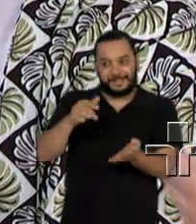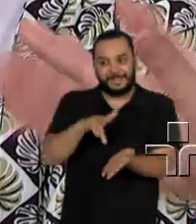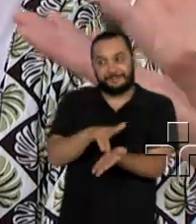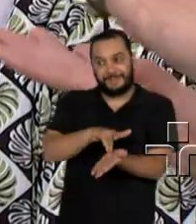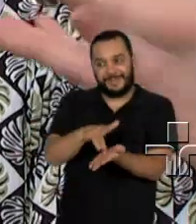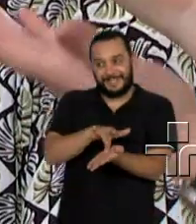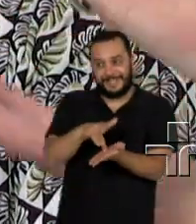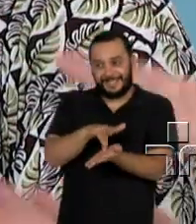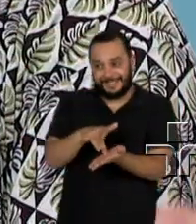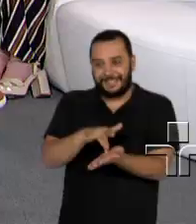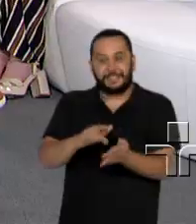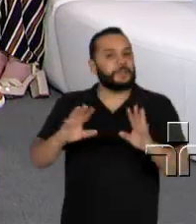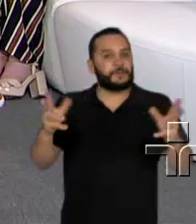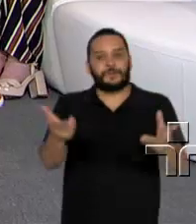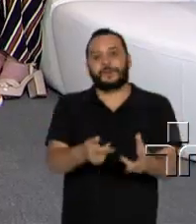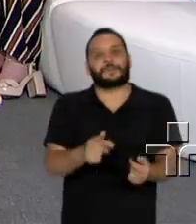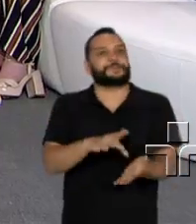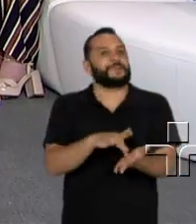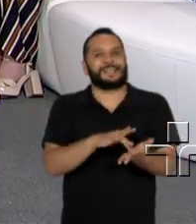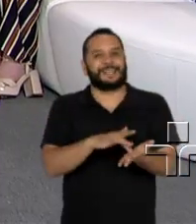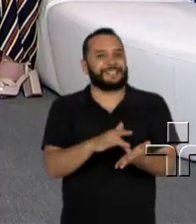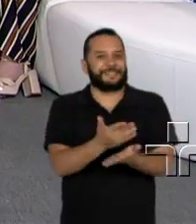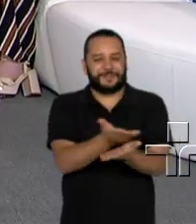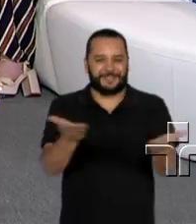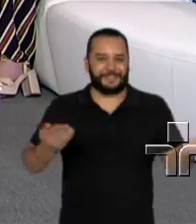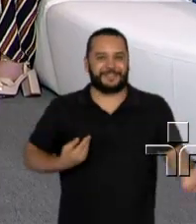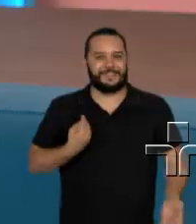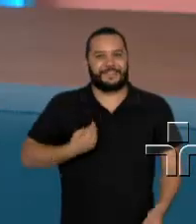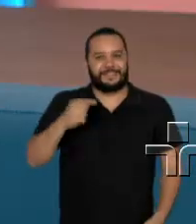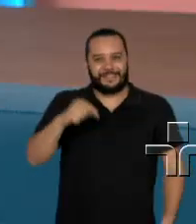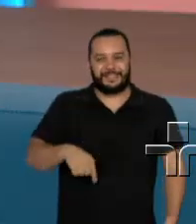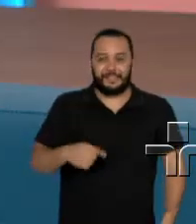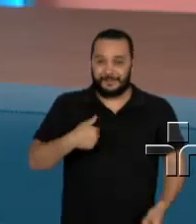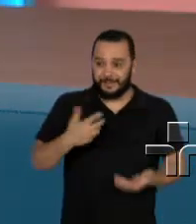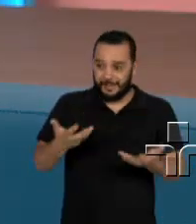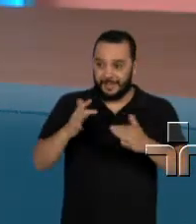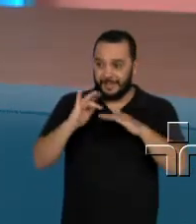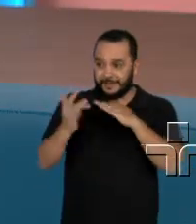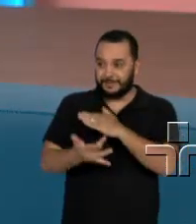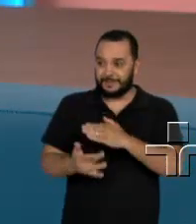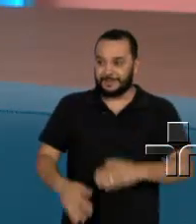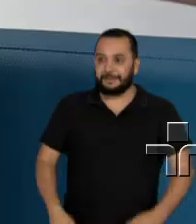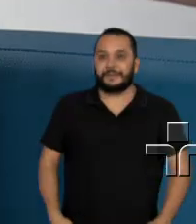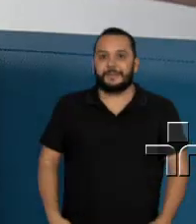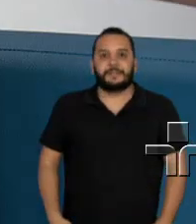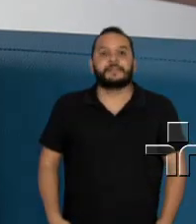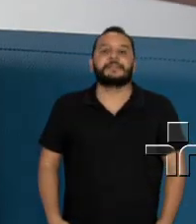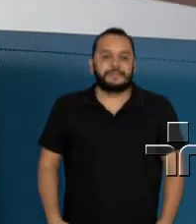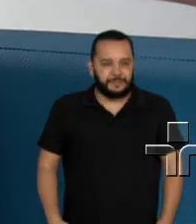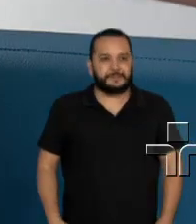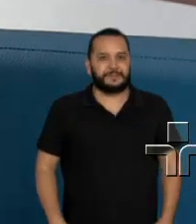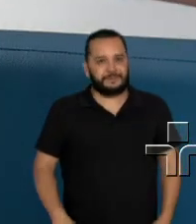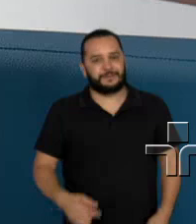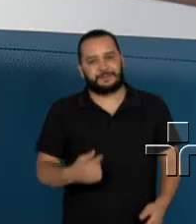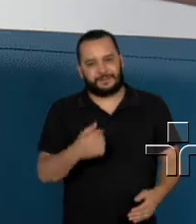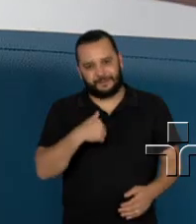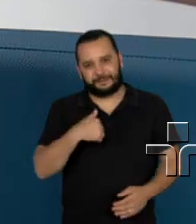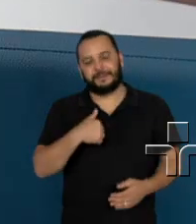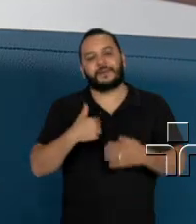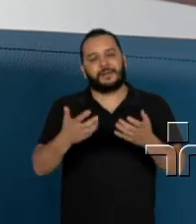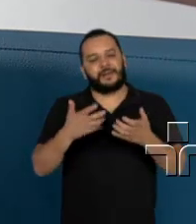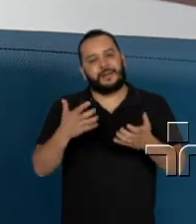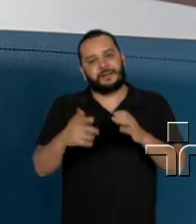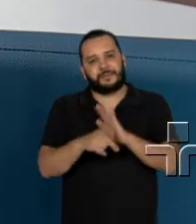helton a todos os bailaricos quer deixar rede social entre então do estúdio de balé cisne